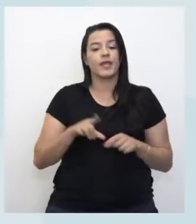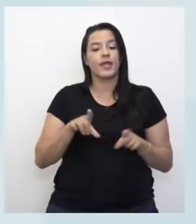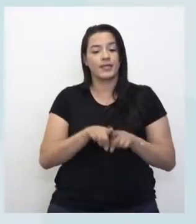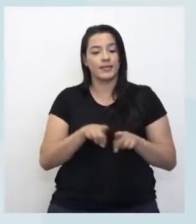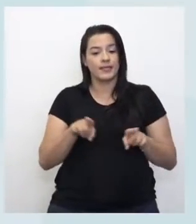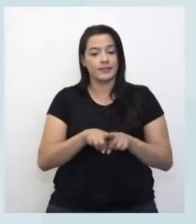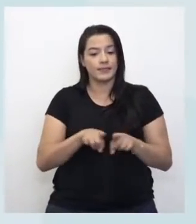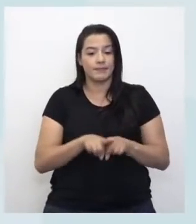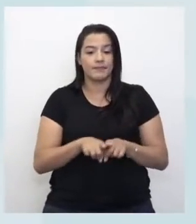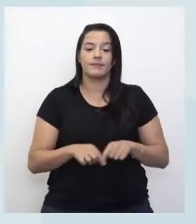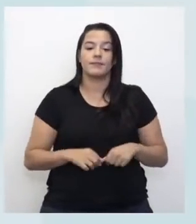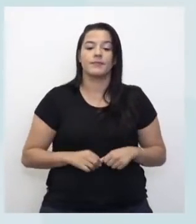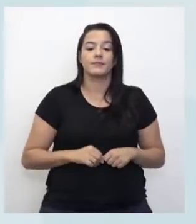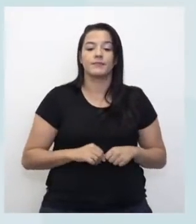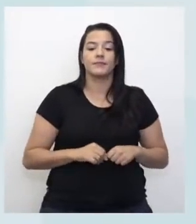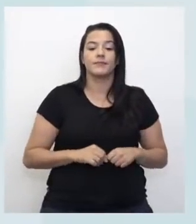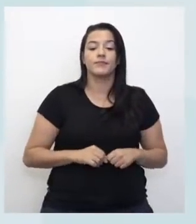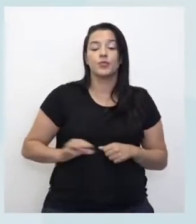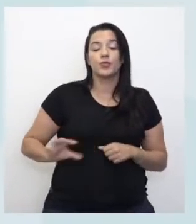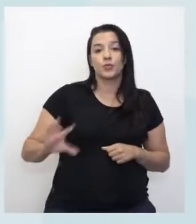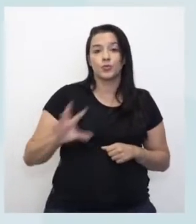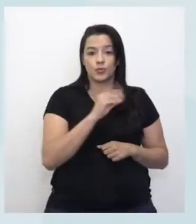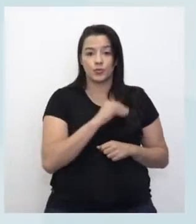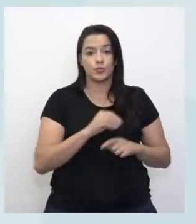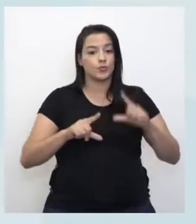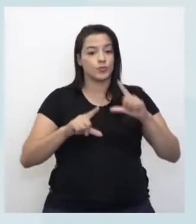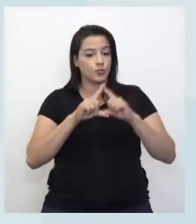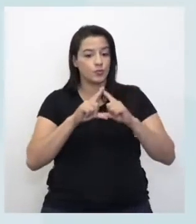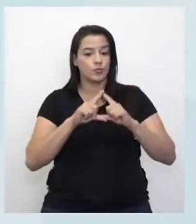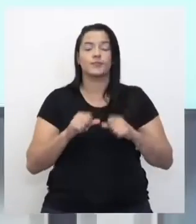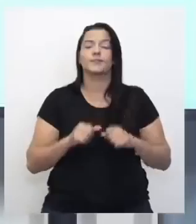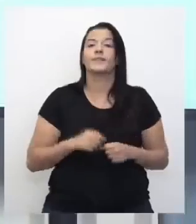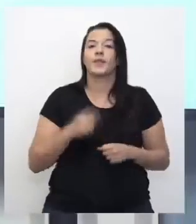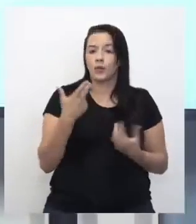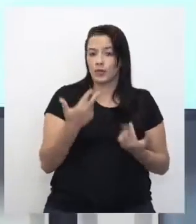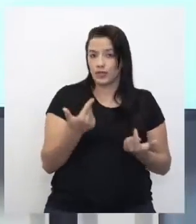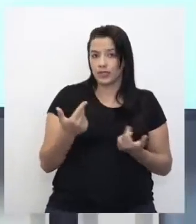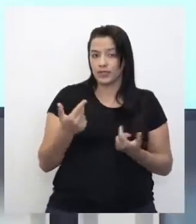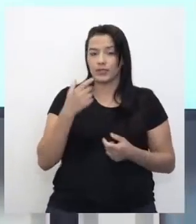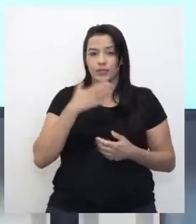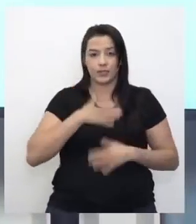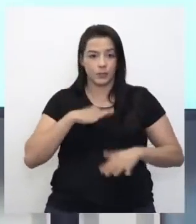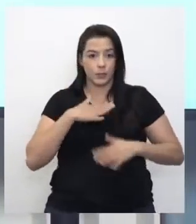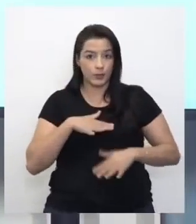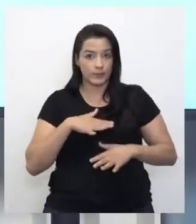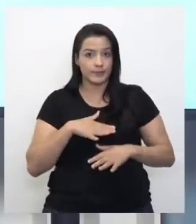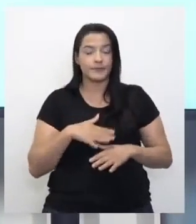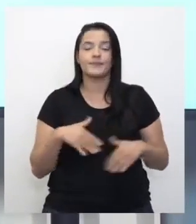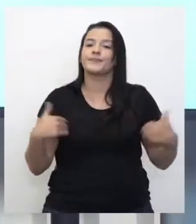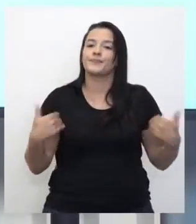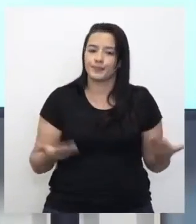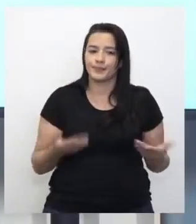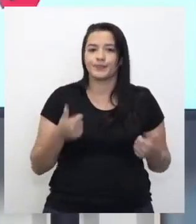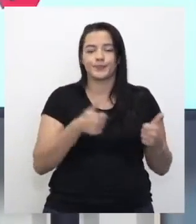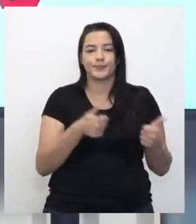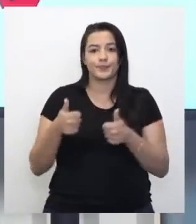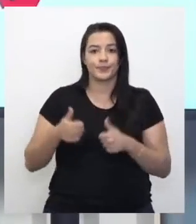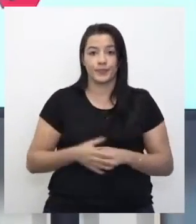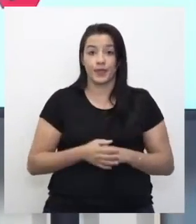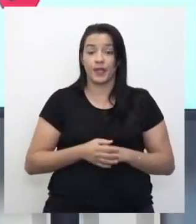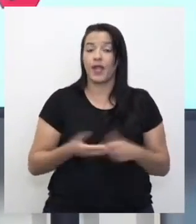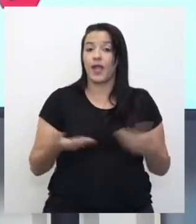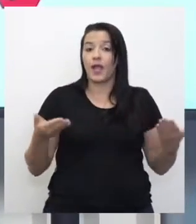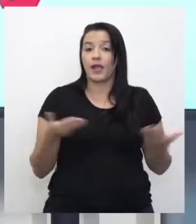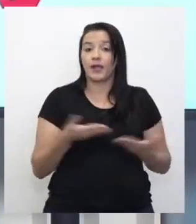daqui também. Certo, pessoal? Tudo tranquilo, então, nos prismas? Muito bem. Então,